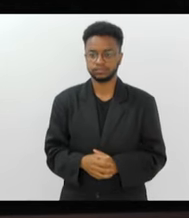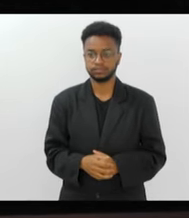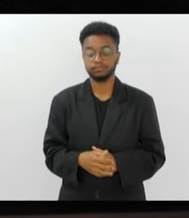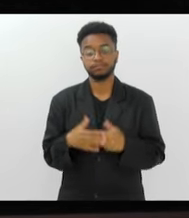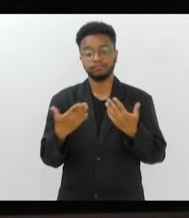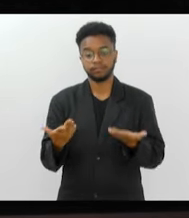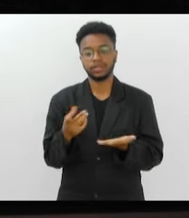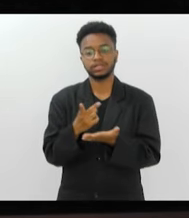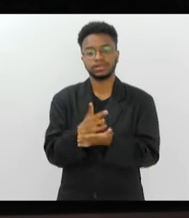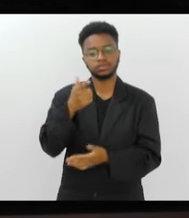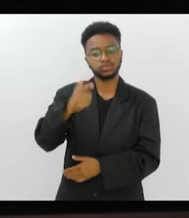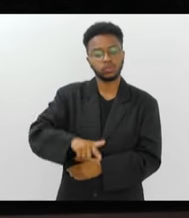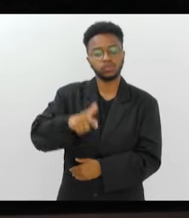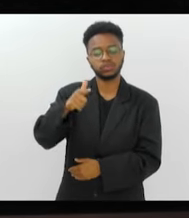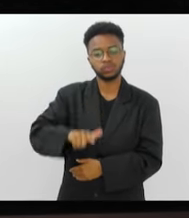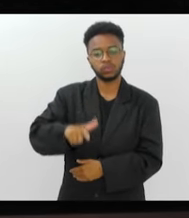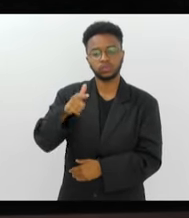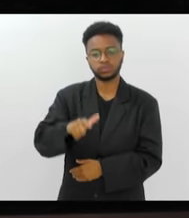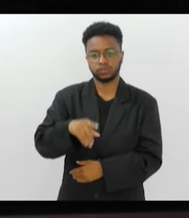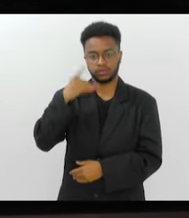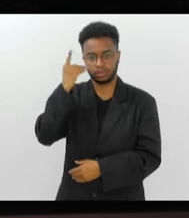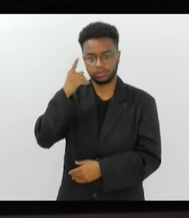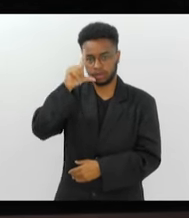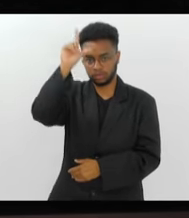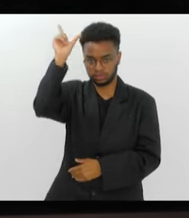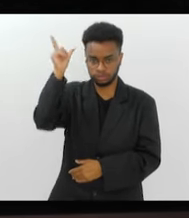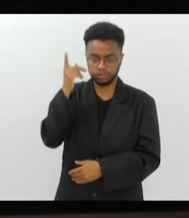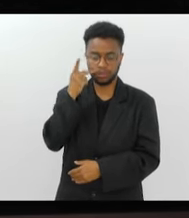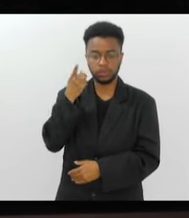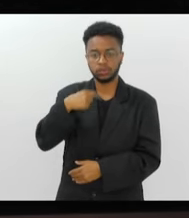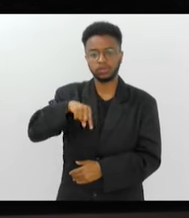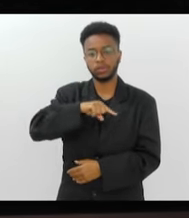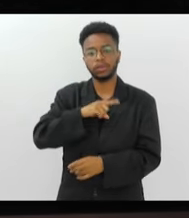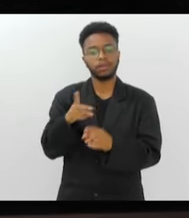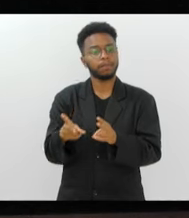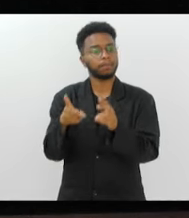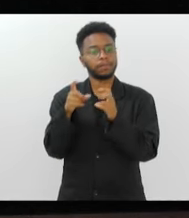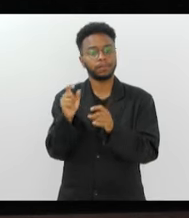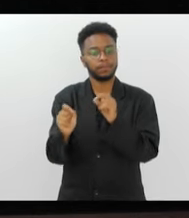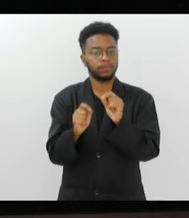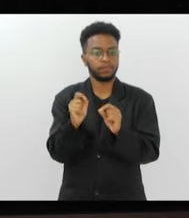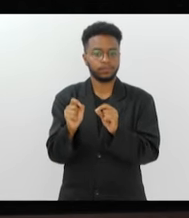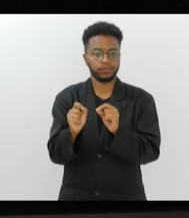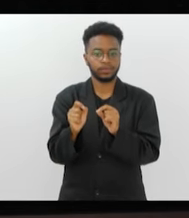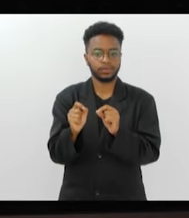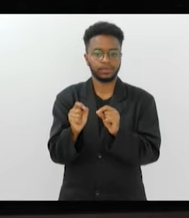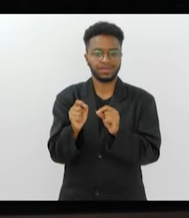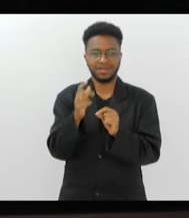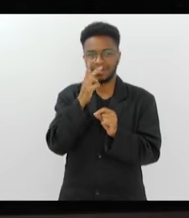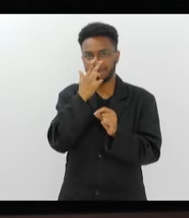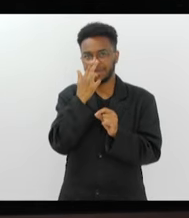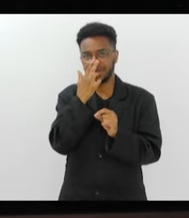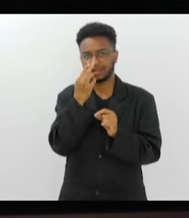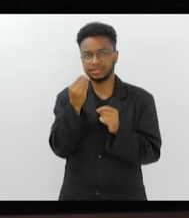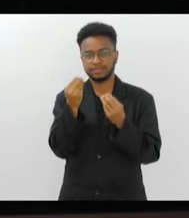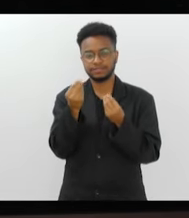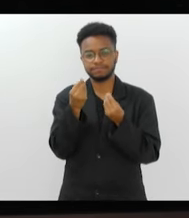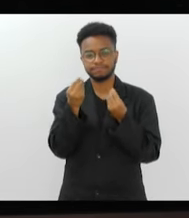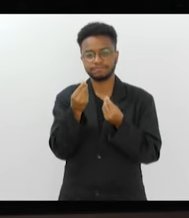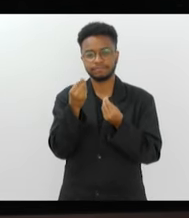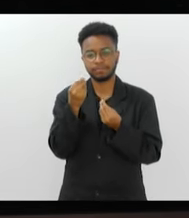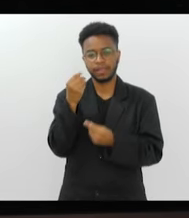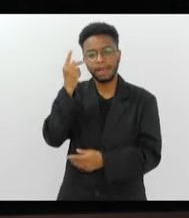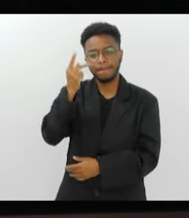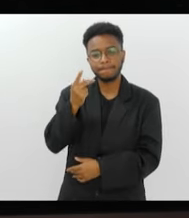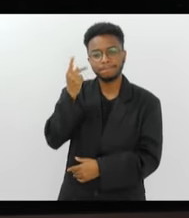vez mais, deputado Luiz Paulo, nós temos um suposto